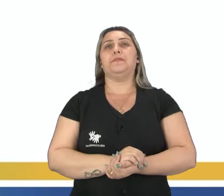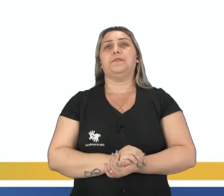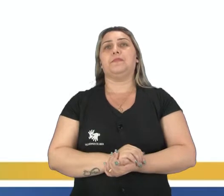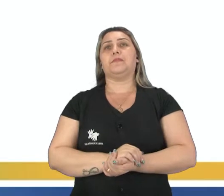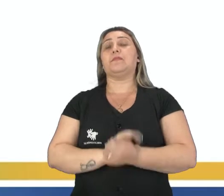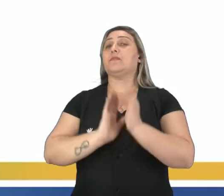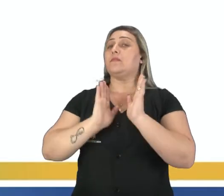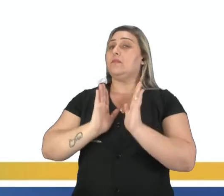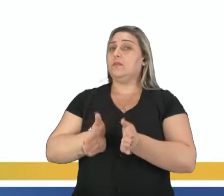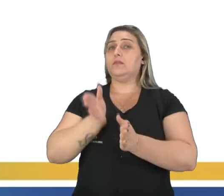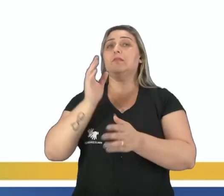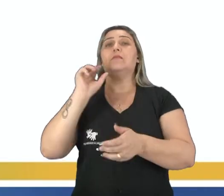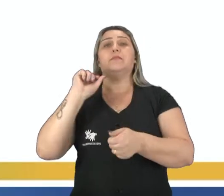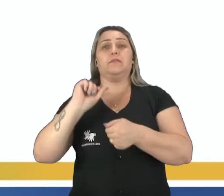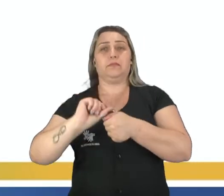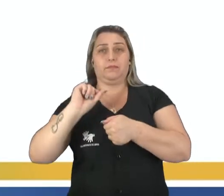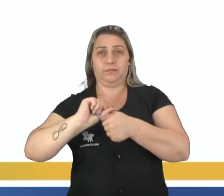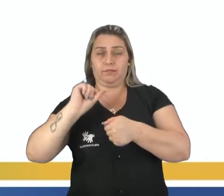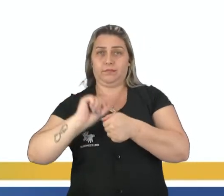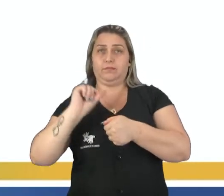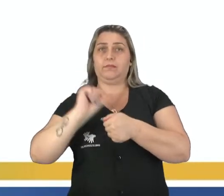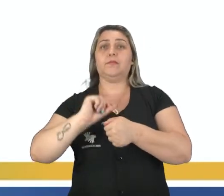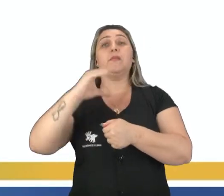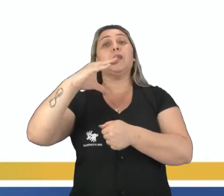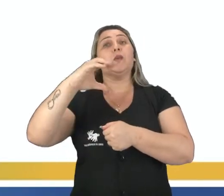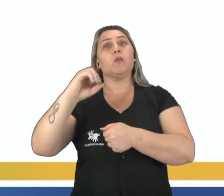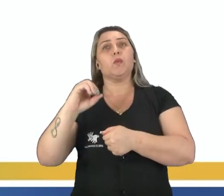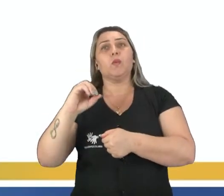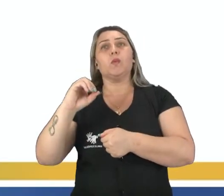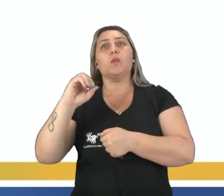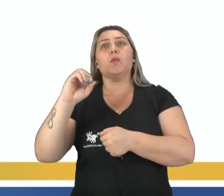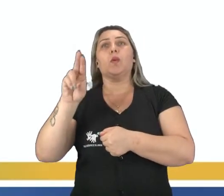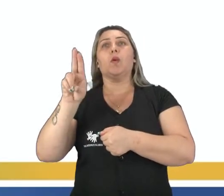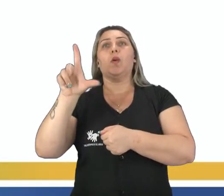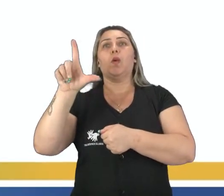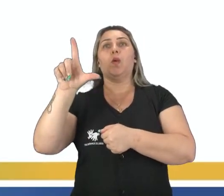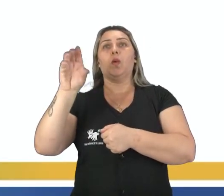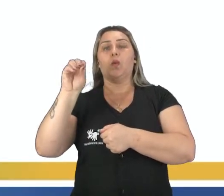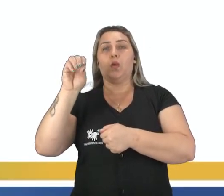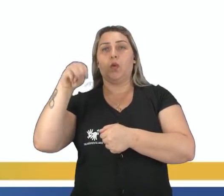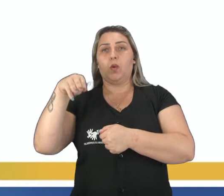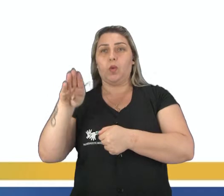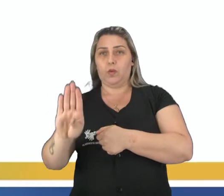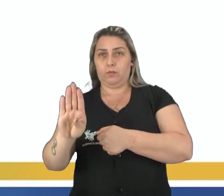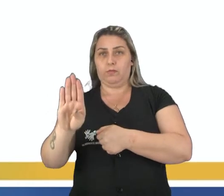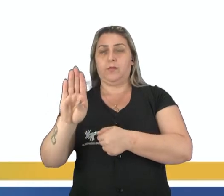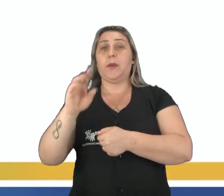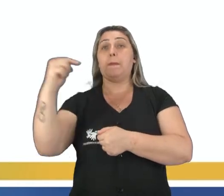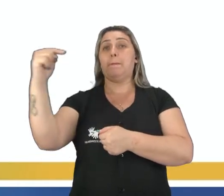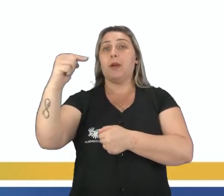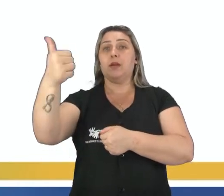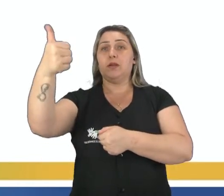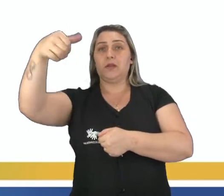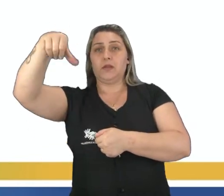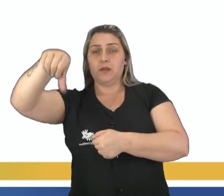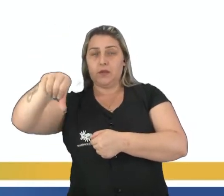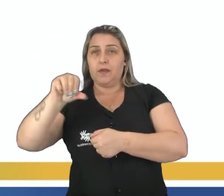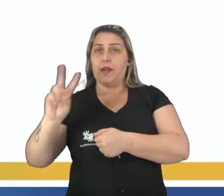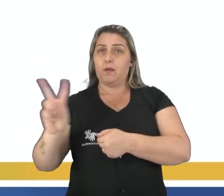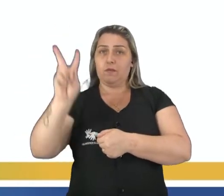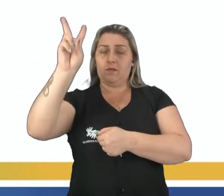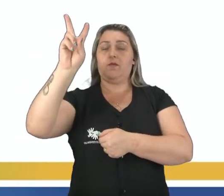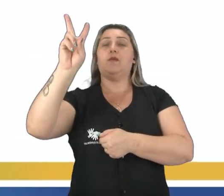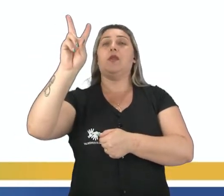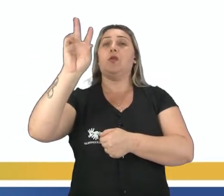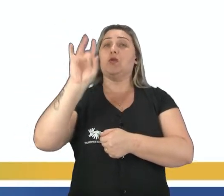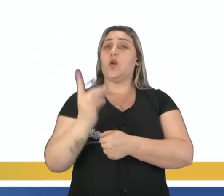vê esse C, já sabe e faz a leitura como sendo Coulomb. Esse valor de 1,6 vezes 10 elevado a menos 19 é o valor da